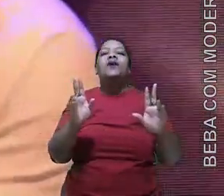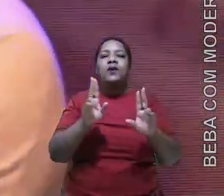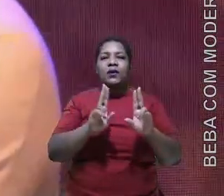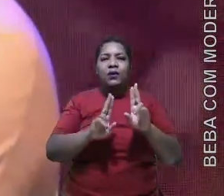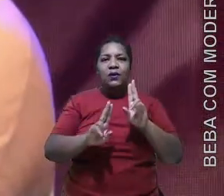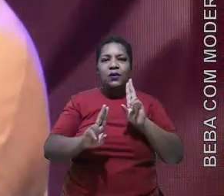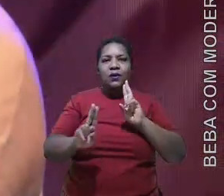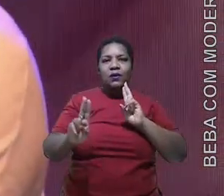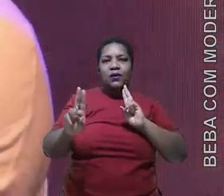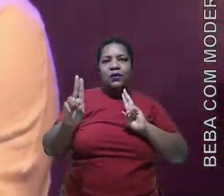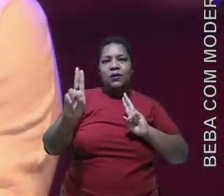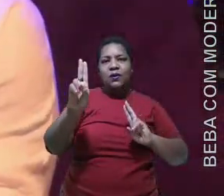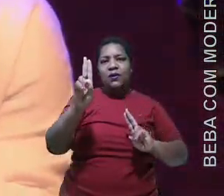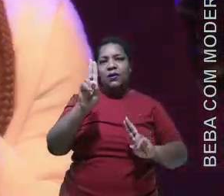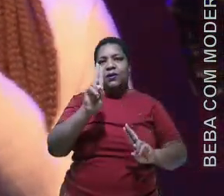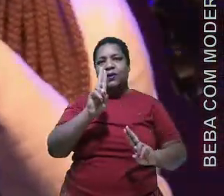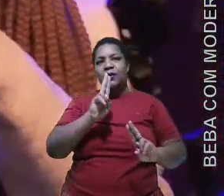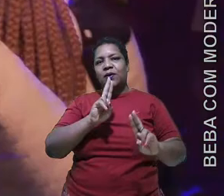me mostre